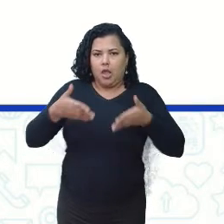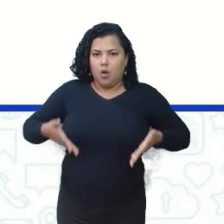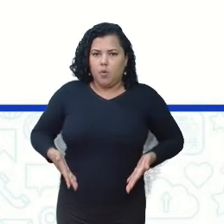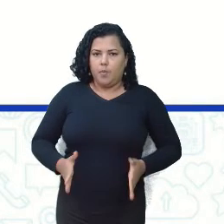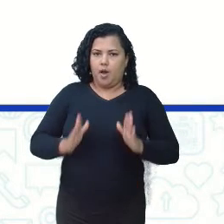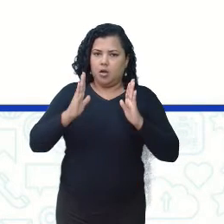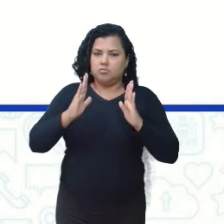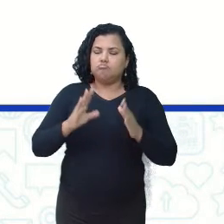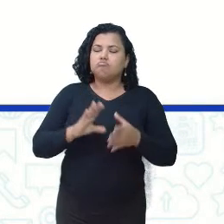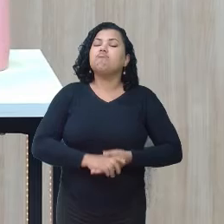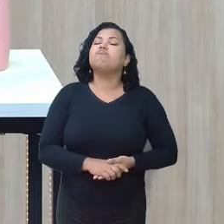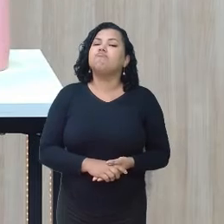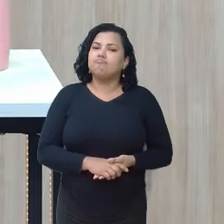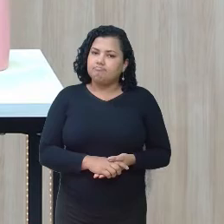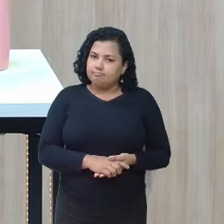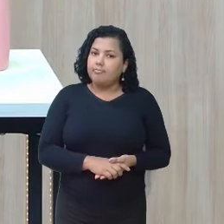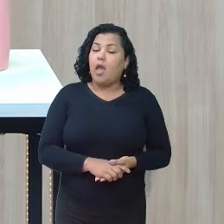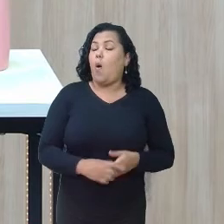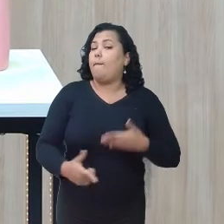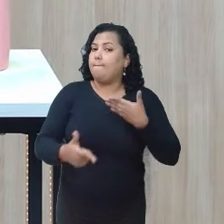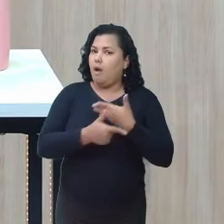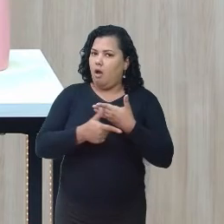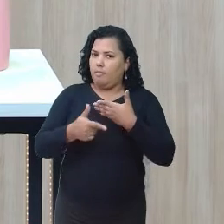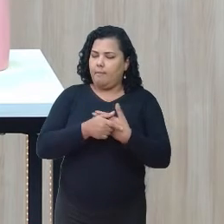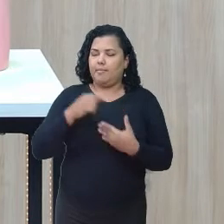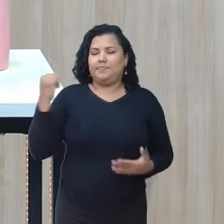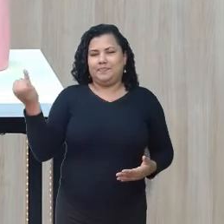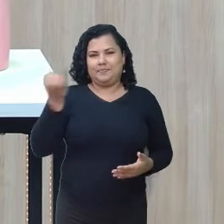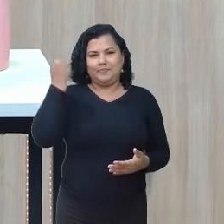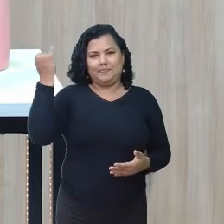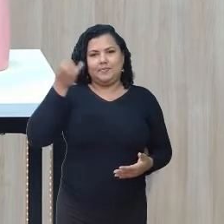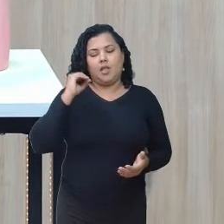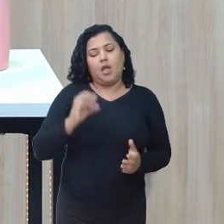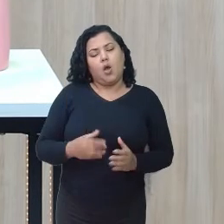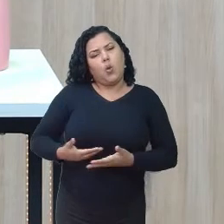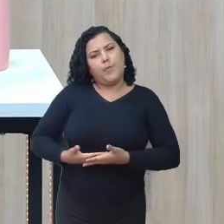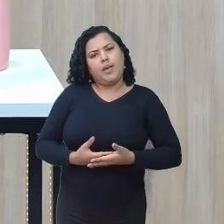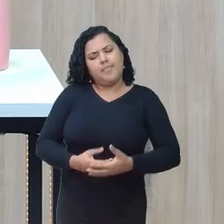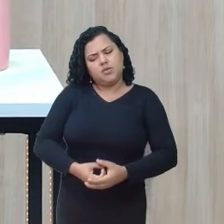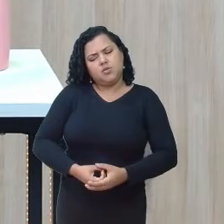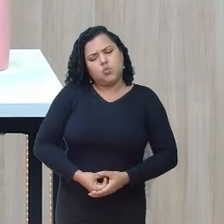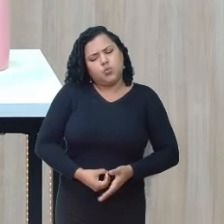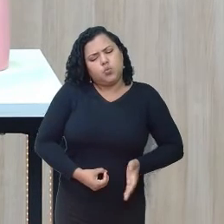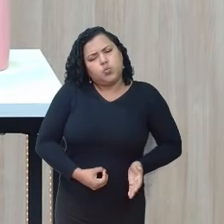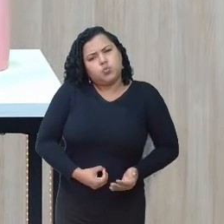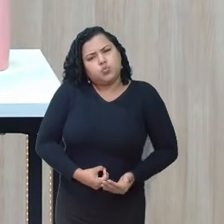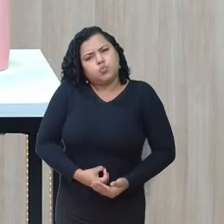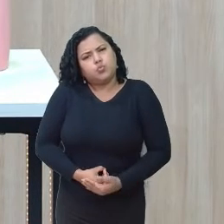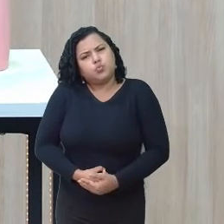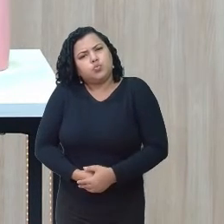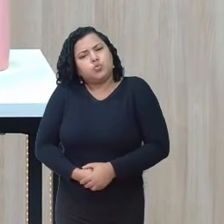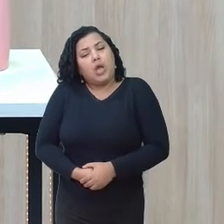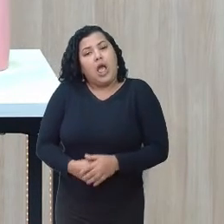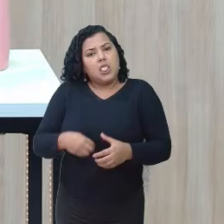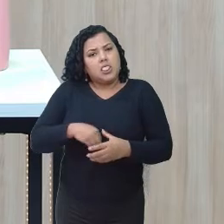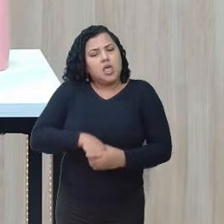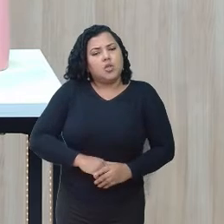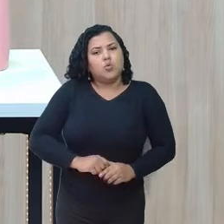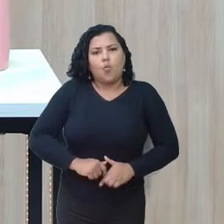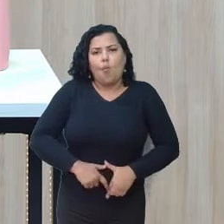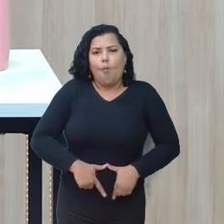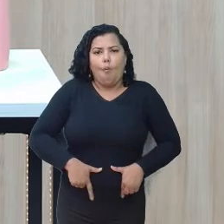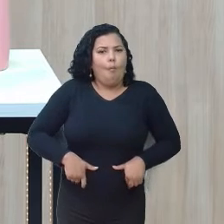Vejam que função o útero tem, não é? Ele abrigar o embrião e ele é um órgão oco,